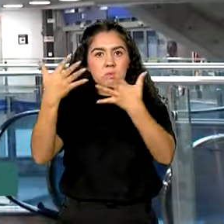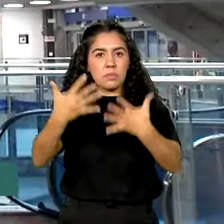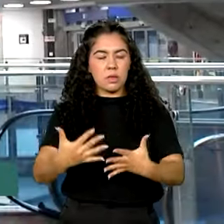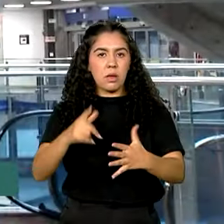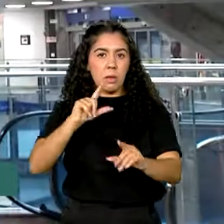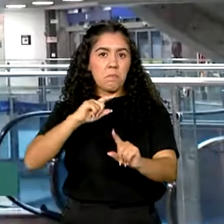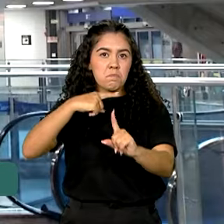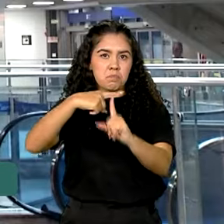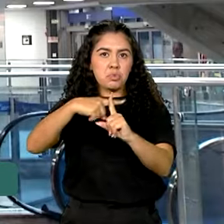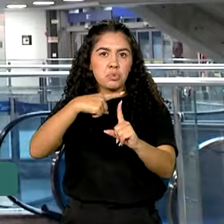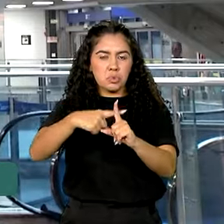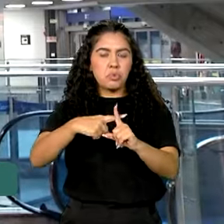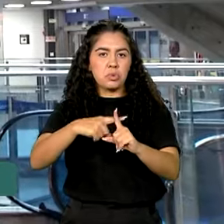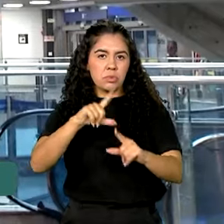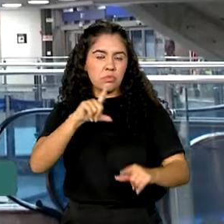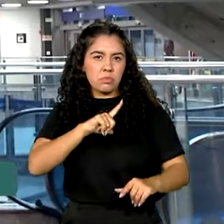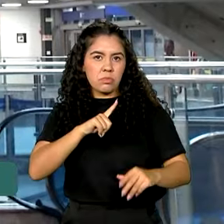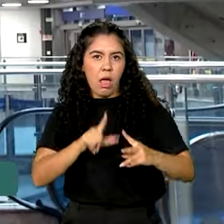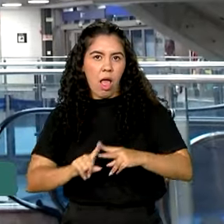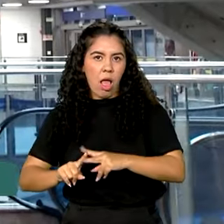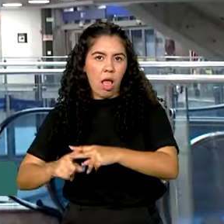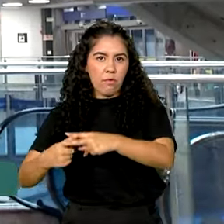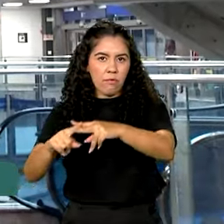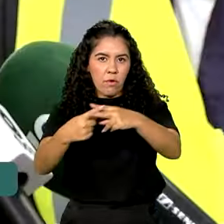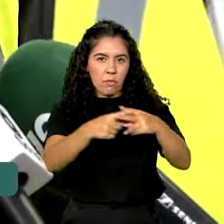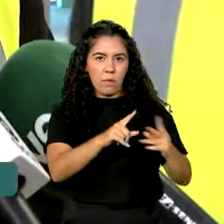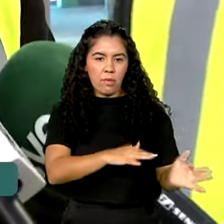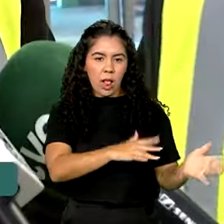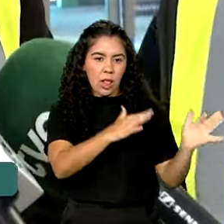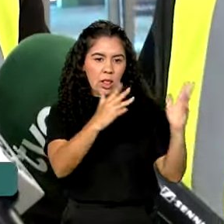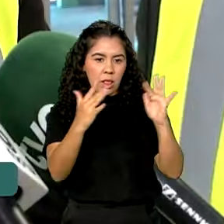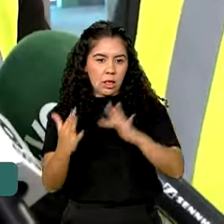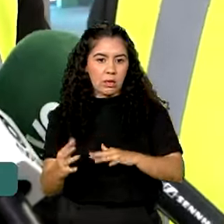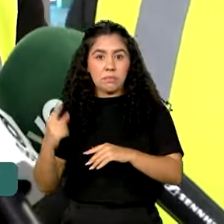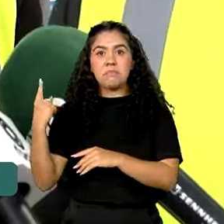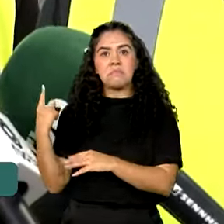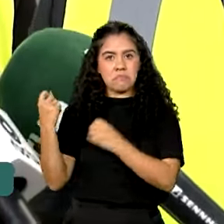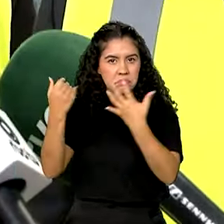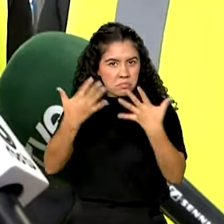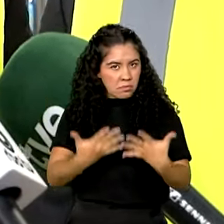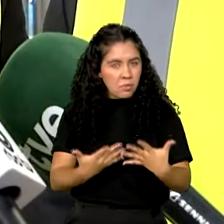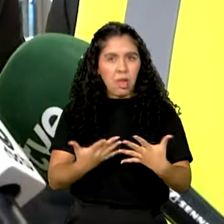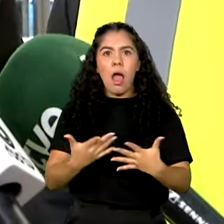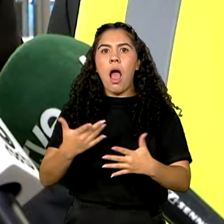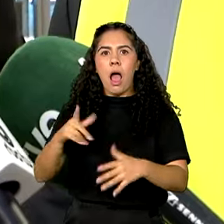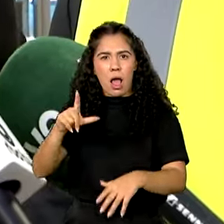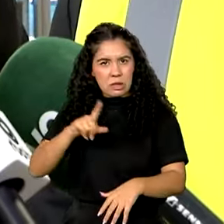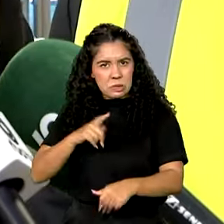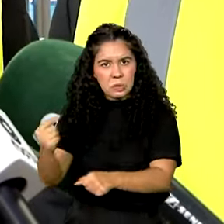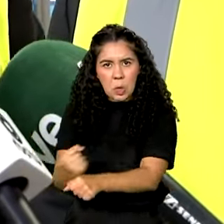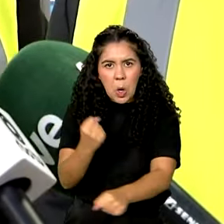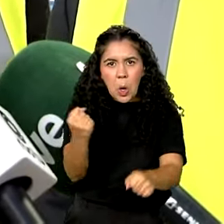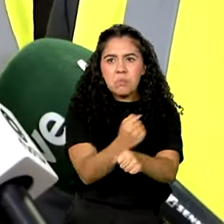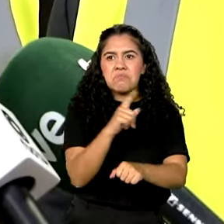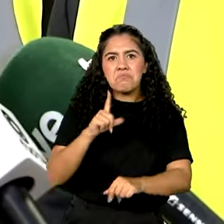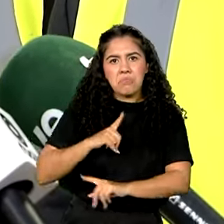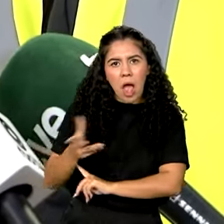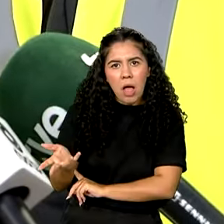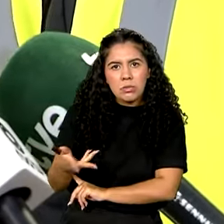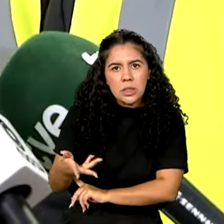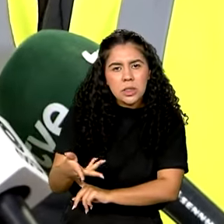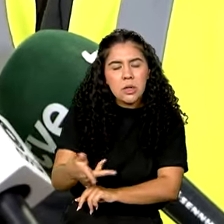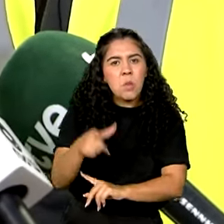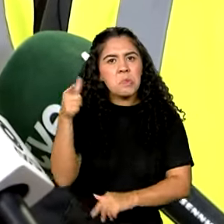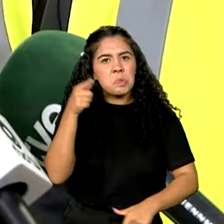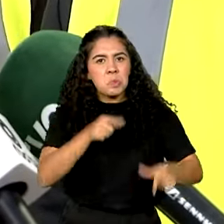andamento da reforma do aeroporto Salgado Filho até o momento. Todas as obras estão em ritmo acelerado, né? A concessionária está